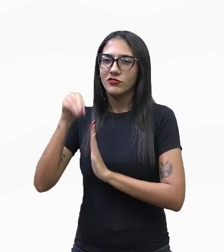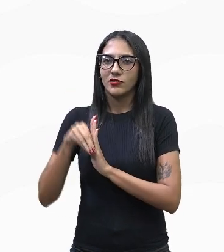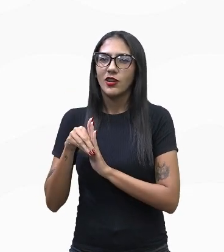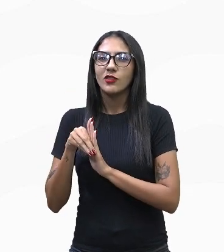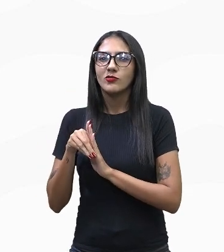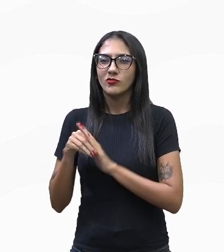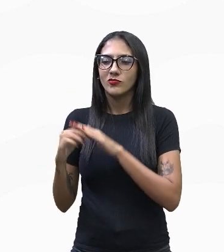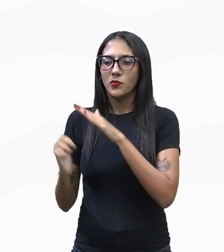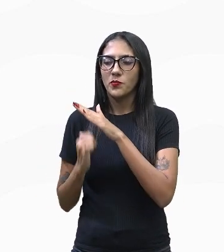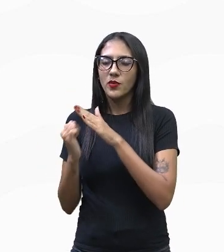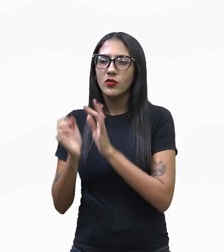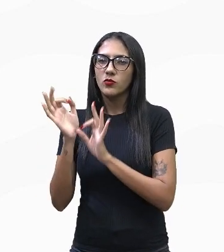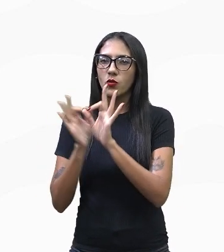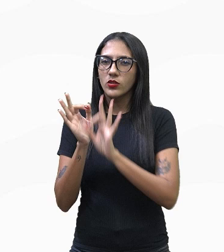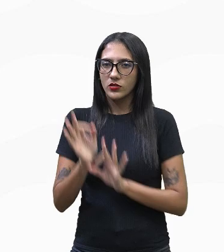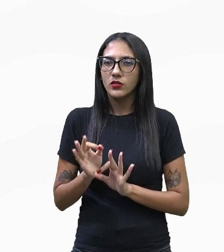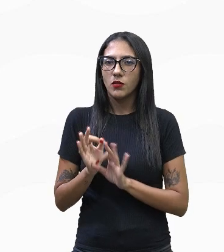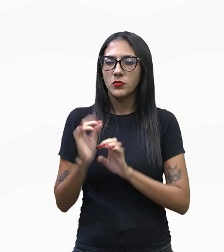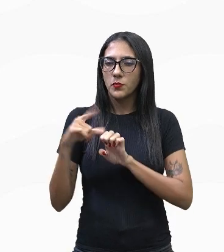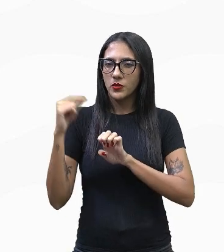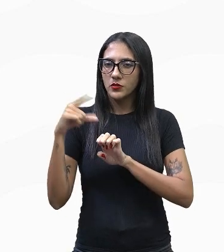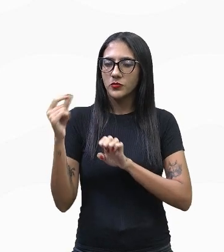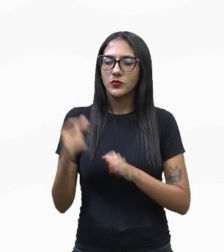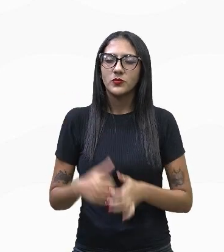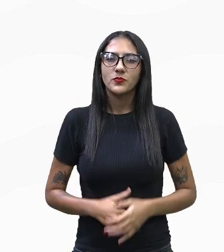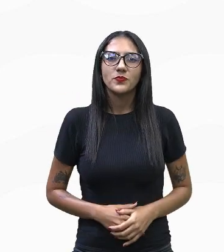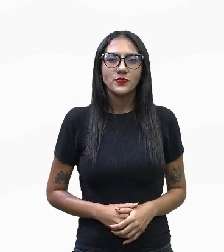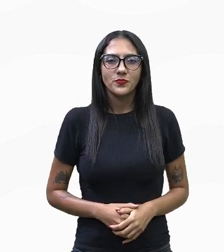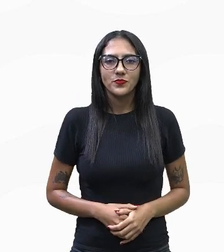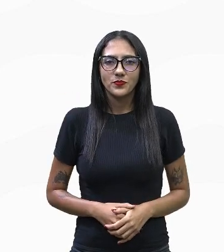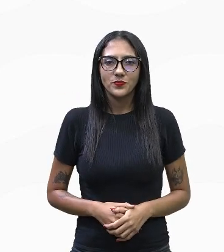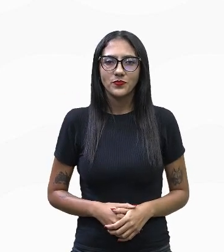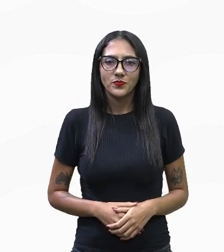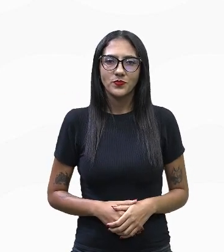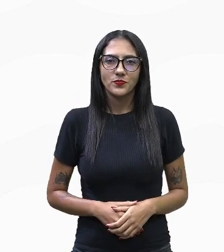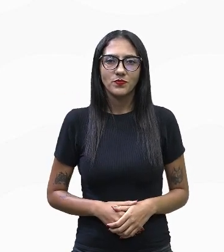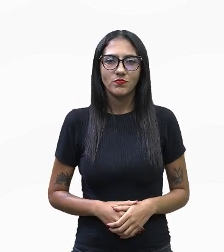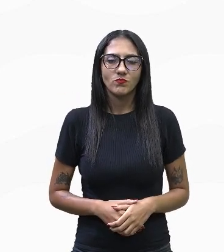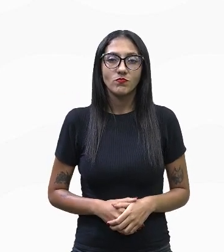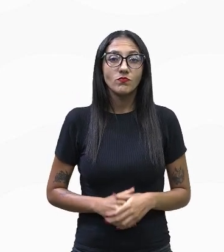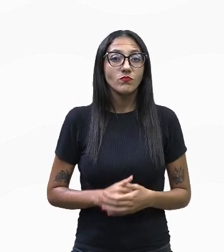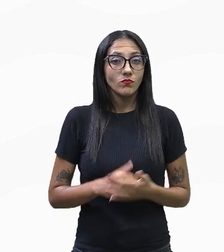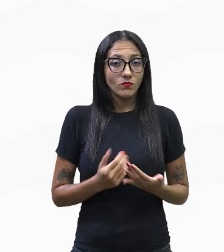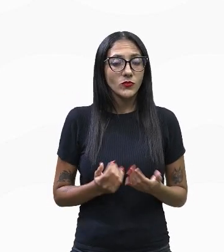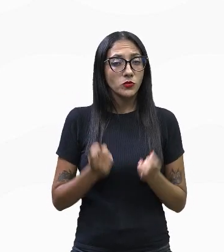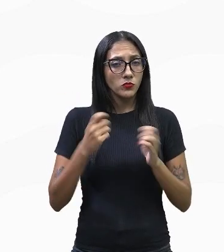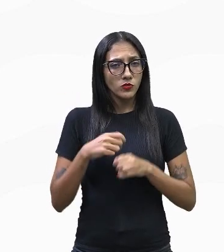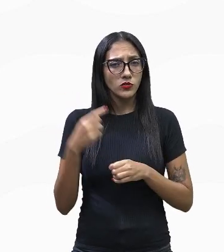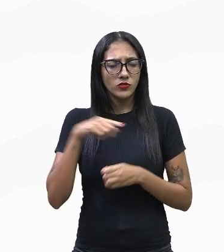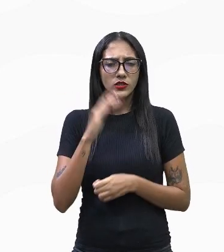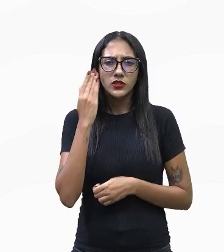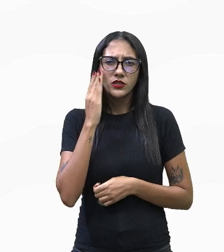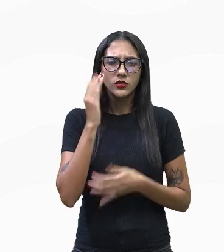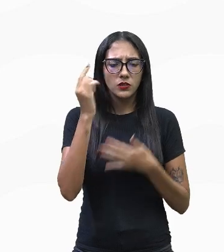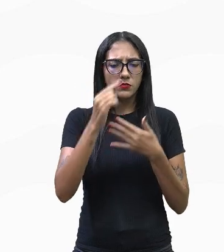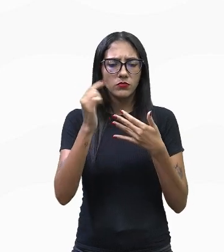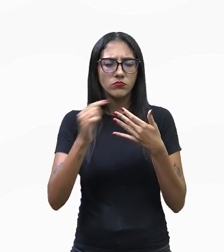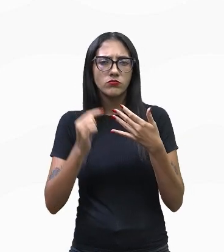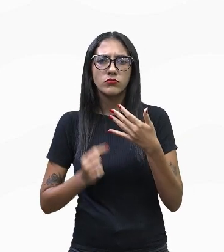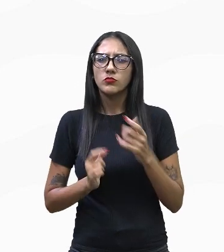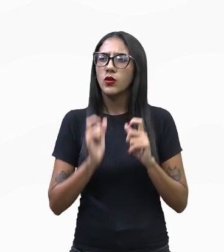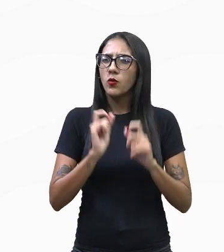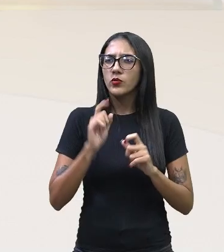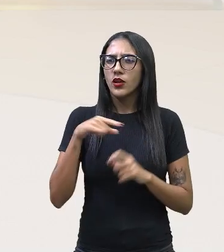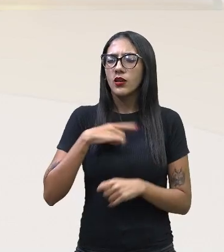negócio que você decidiu empreender. Exatamente. Então, deu aí para observar quais são os pontos importantes que você tem